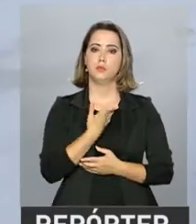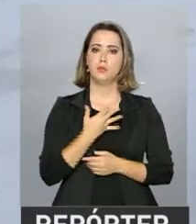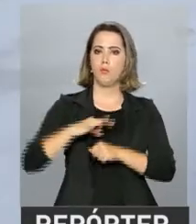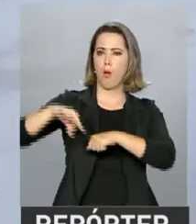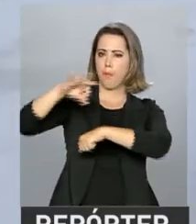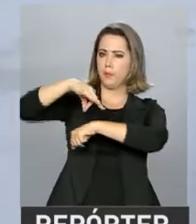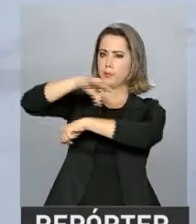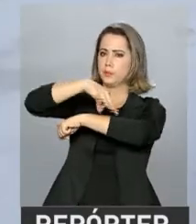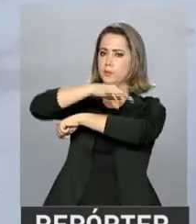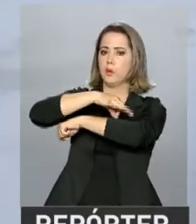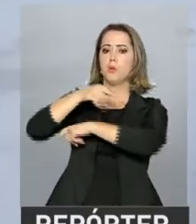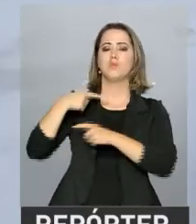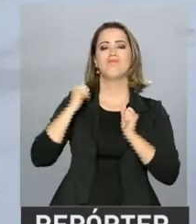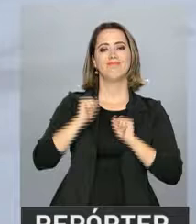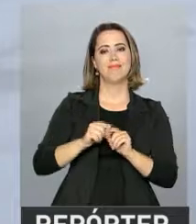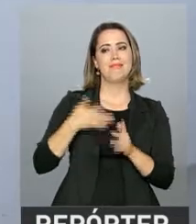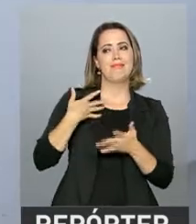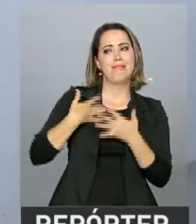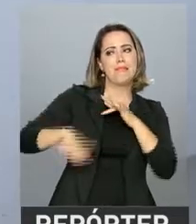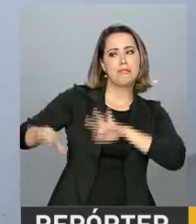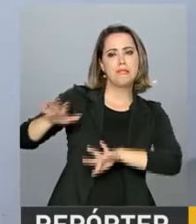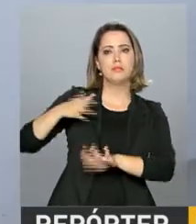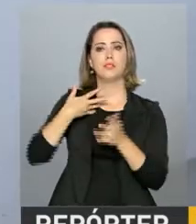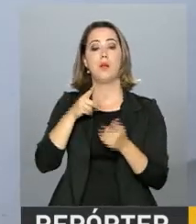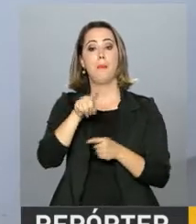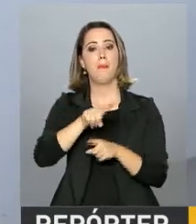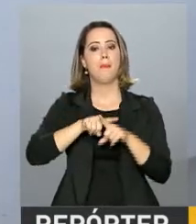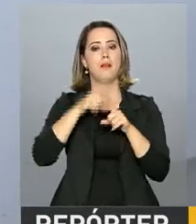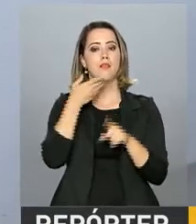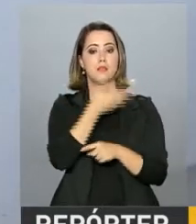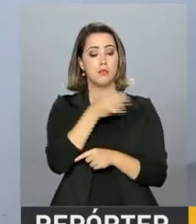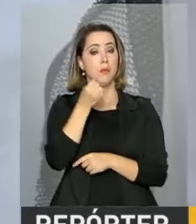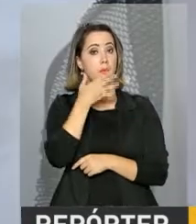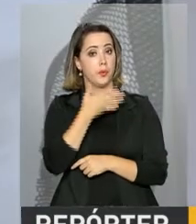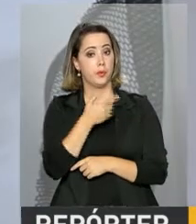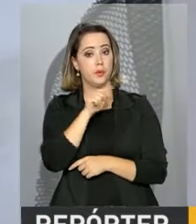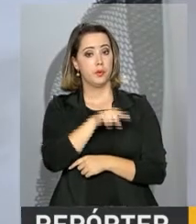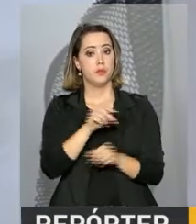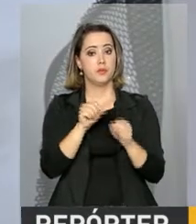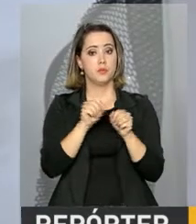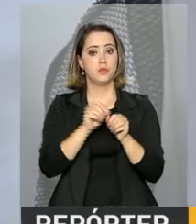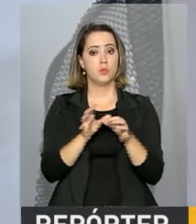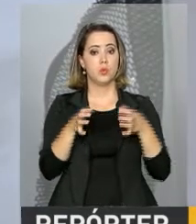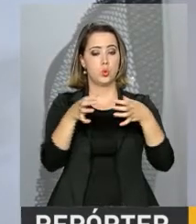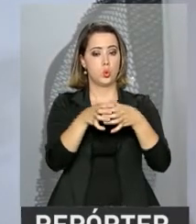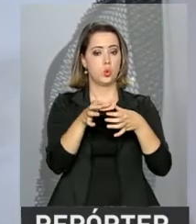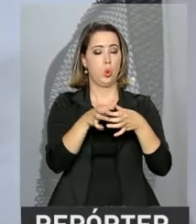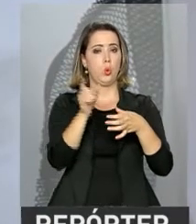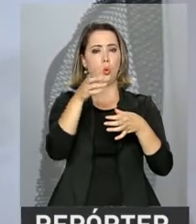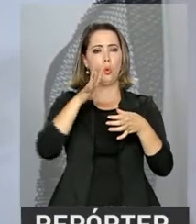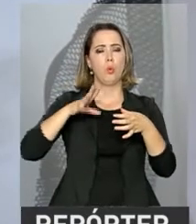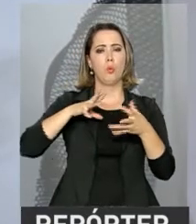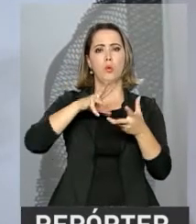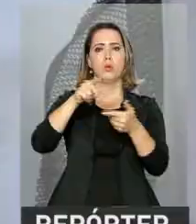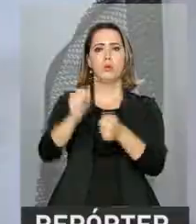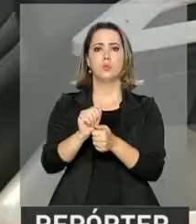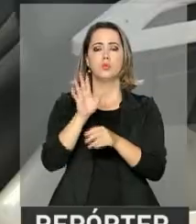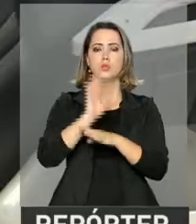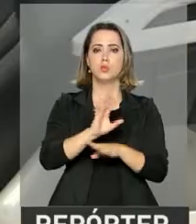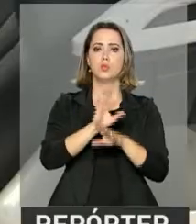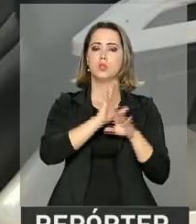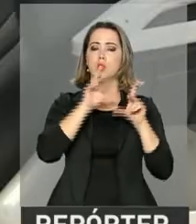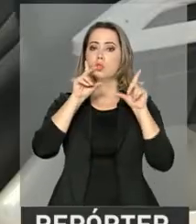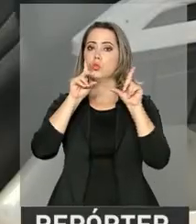Mosquitos podem incomodar muita gente, mas esses aí são do bem. Eles fazem parte de um projeto internacional que ajuda a